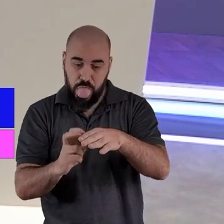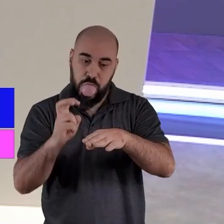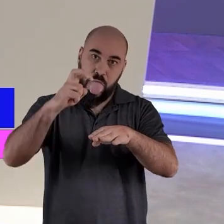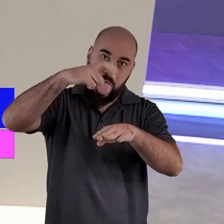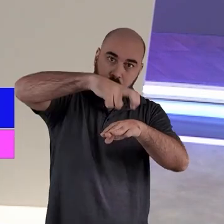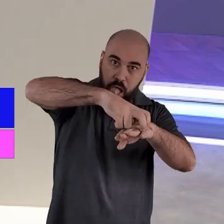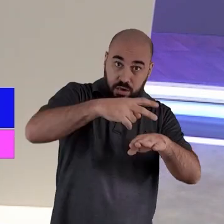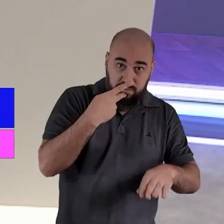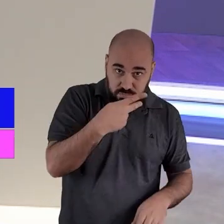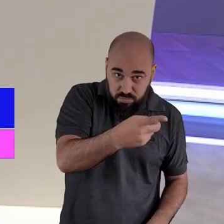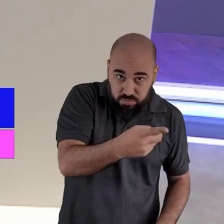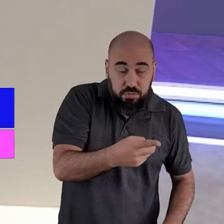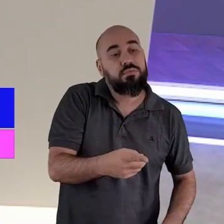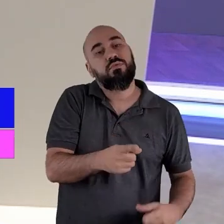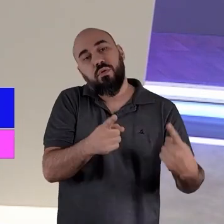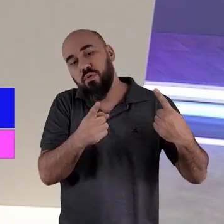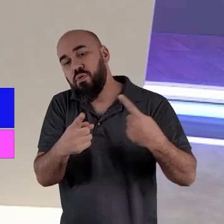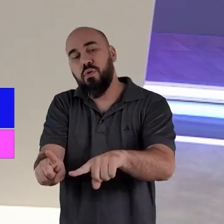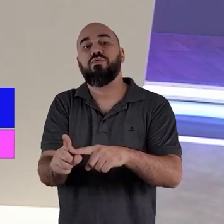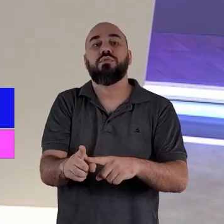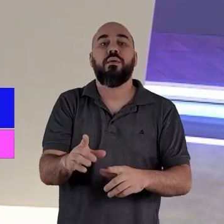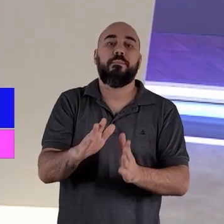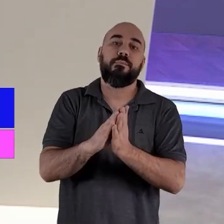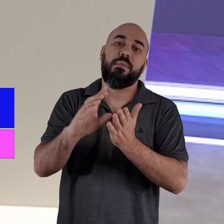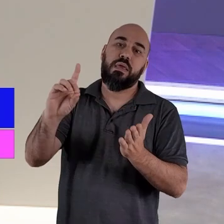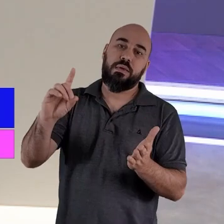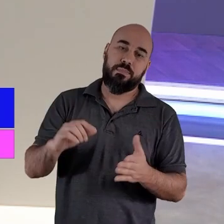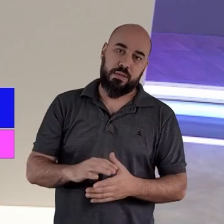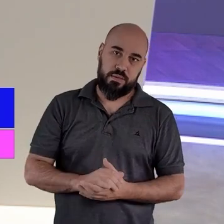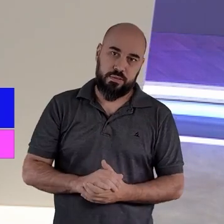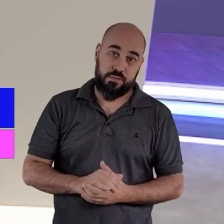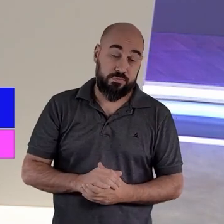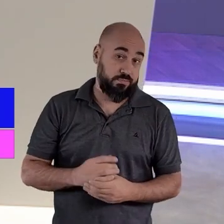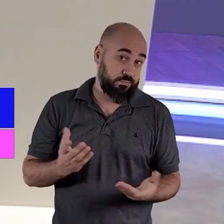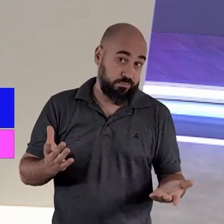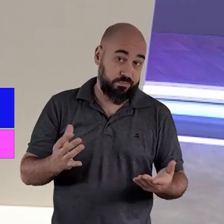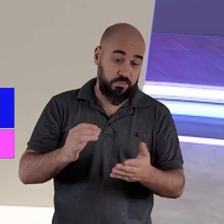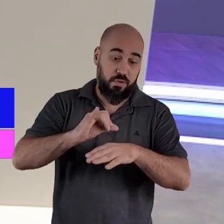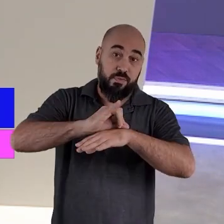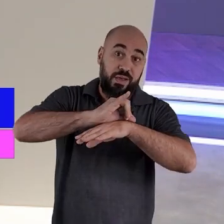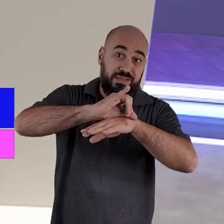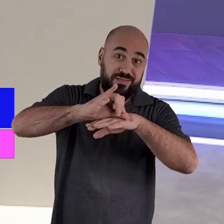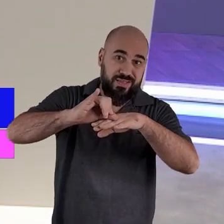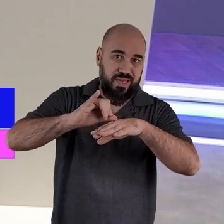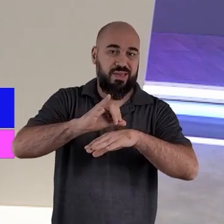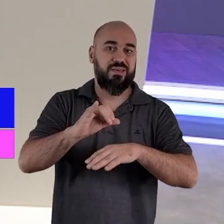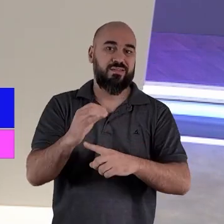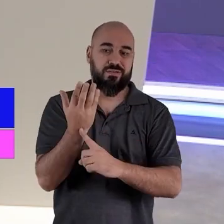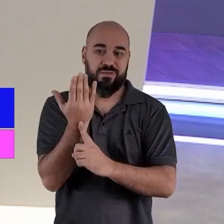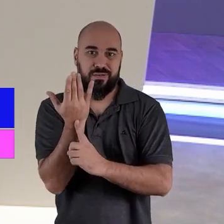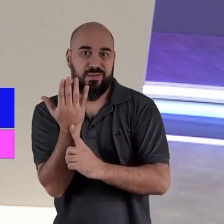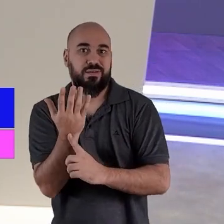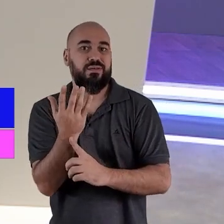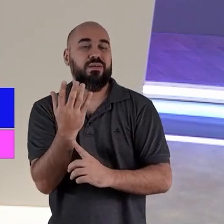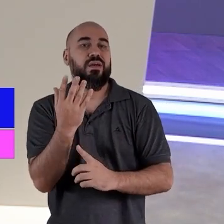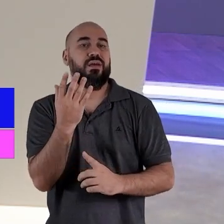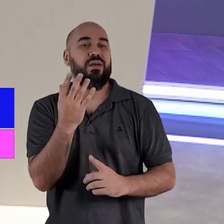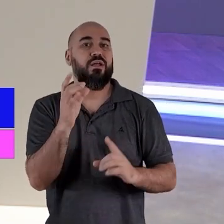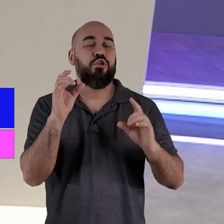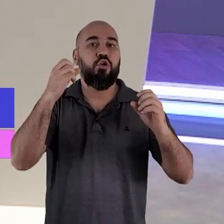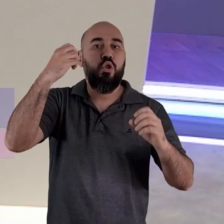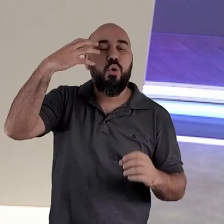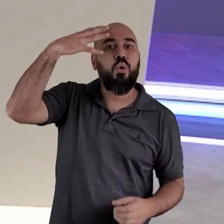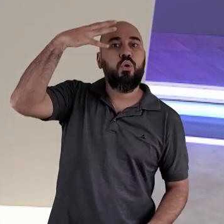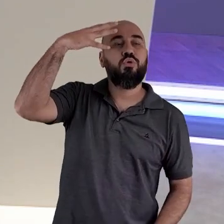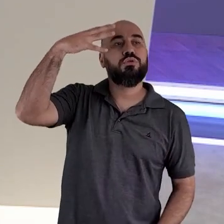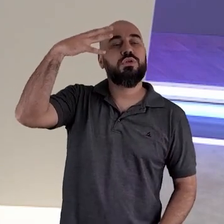dois testamentos. O azeite, o candeeiro, o fogo do Espírito, a luz